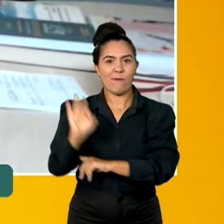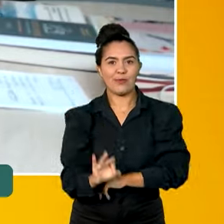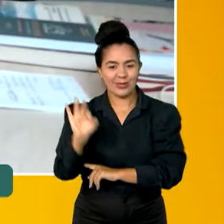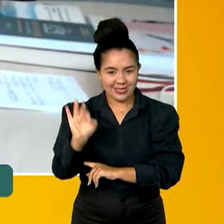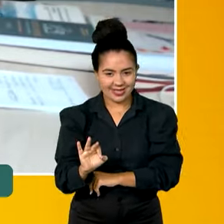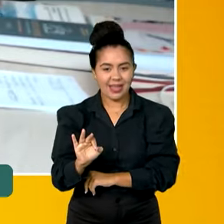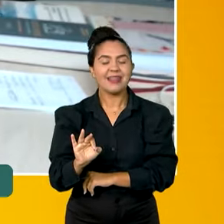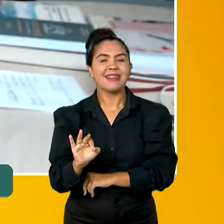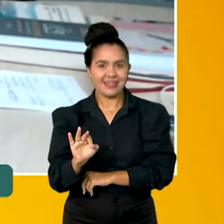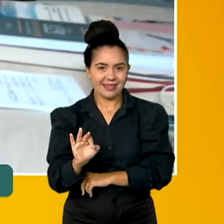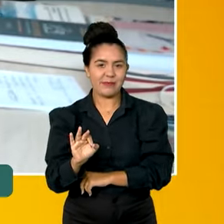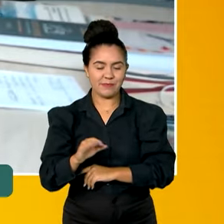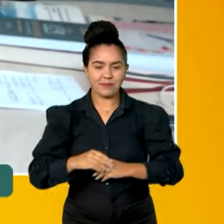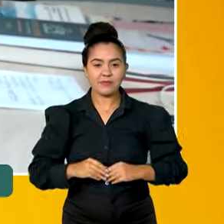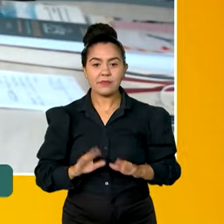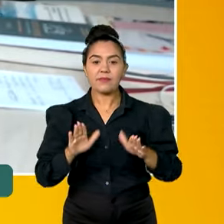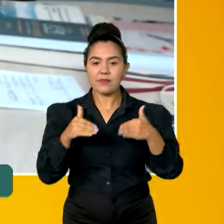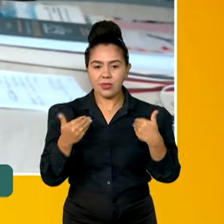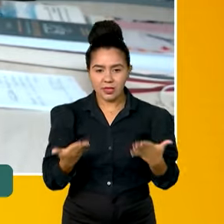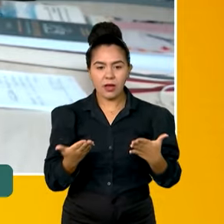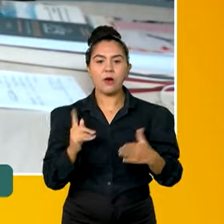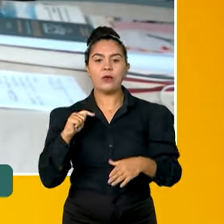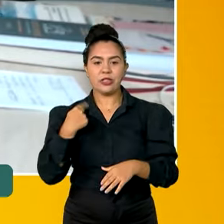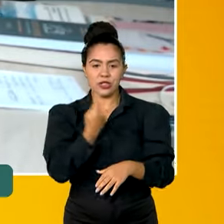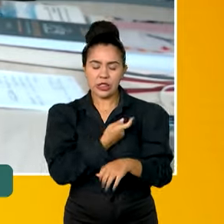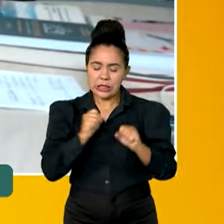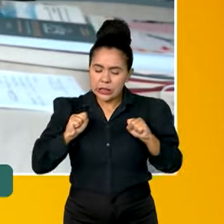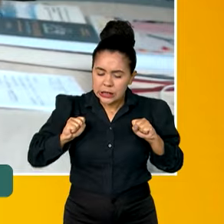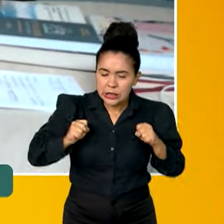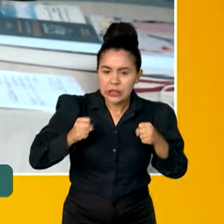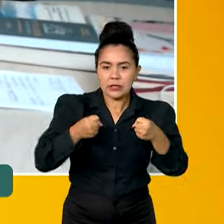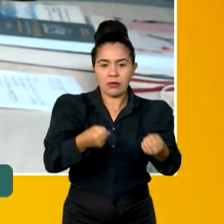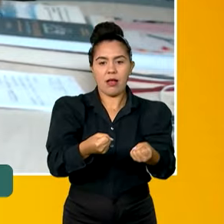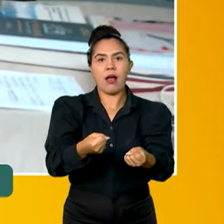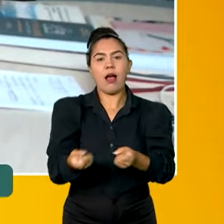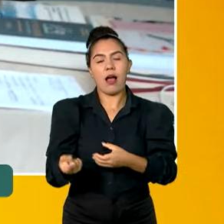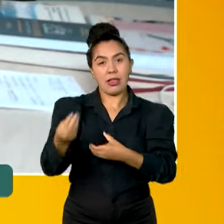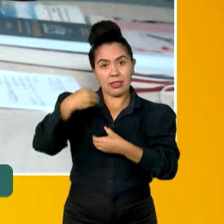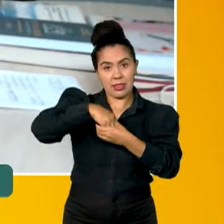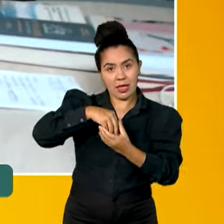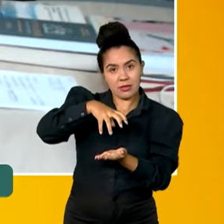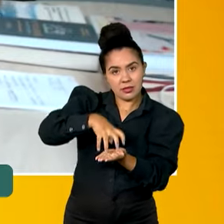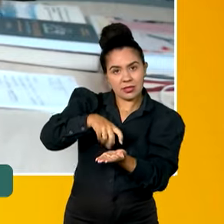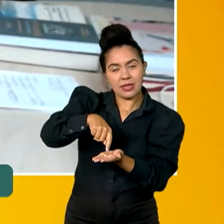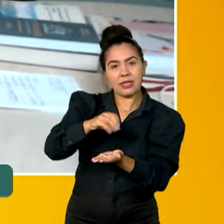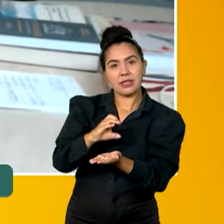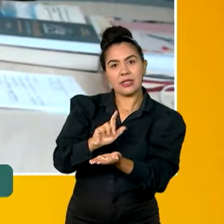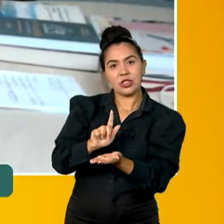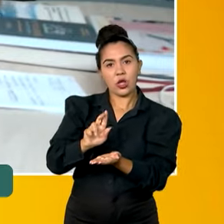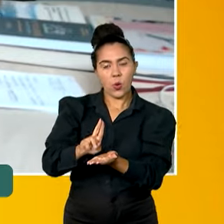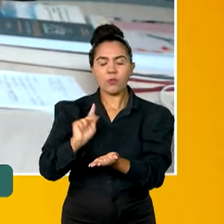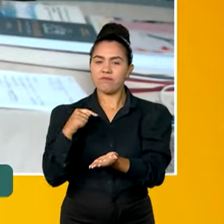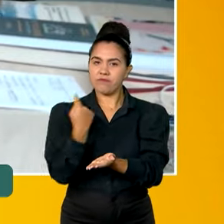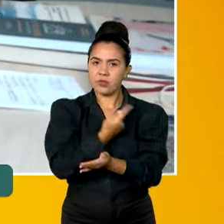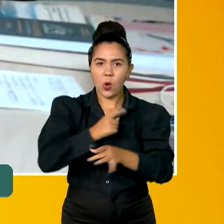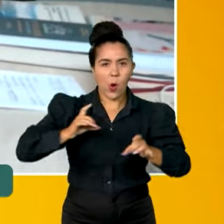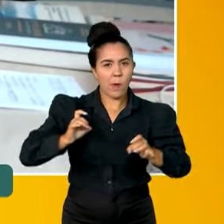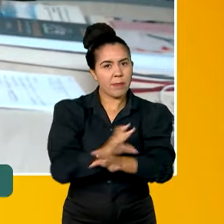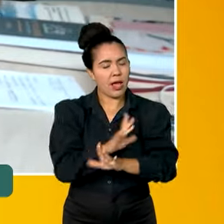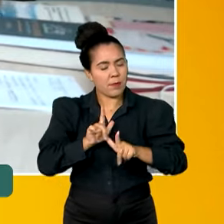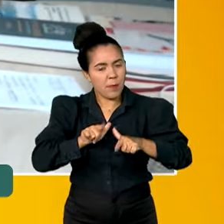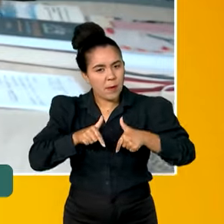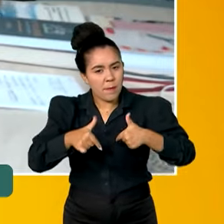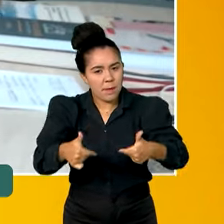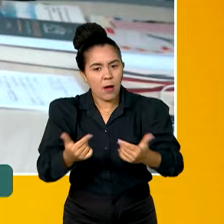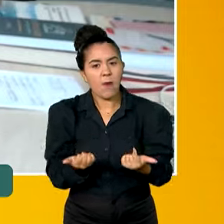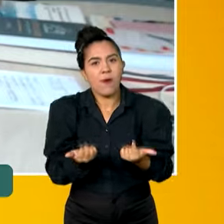certamente chegaremos lá. Então, nós temos feito aqui no âmbito da CGU um trabalho, né, bem completo para promover